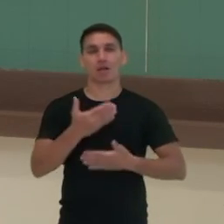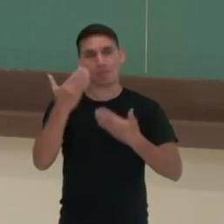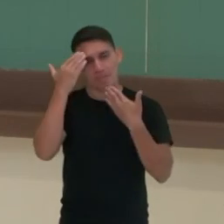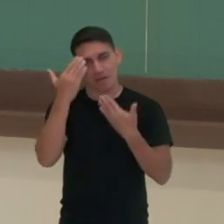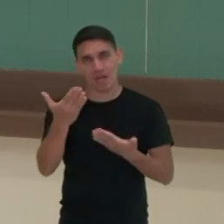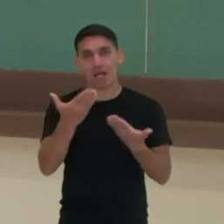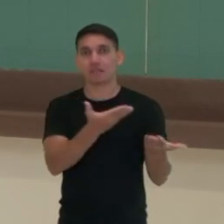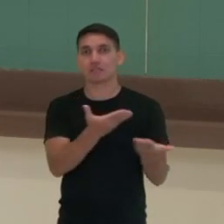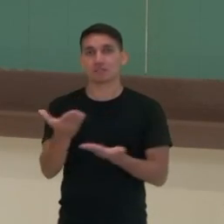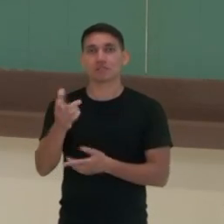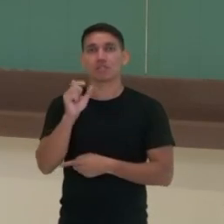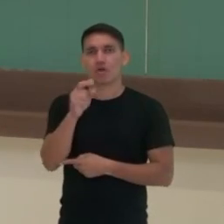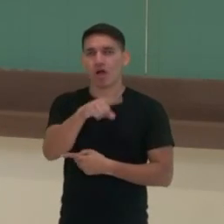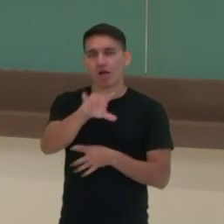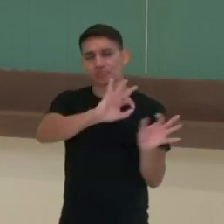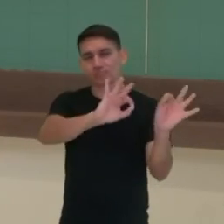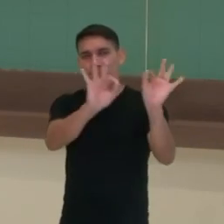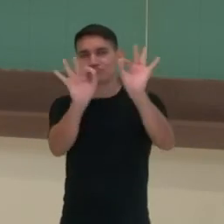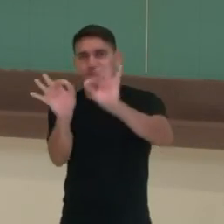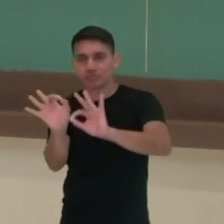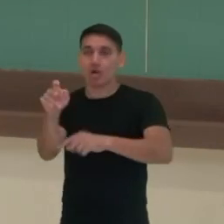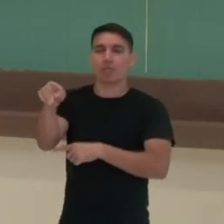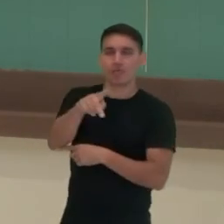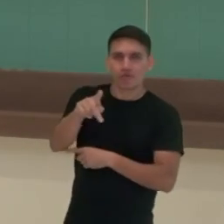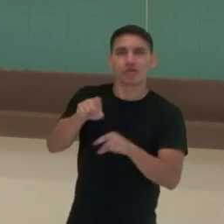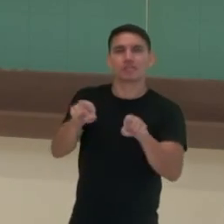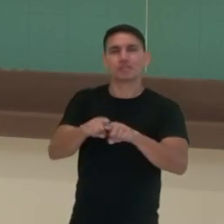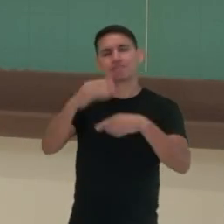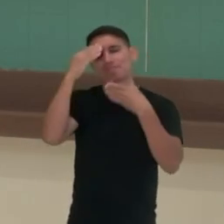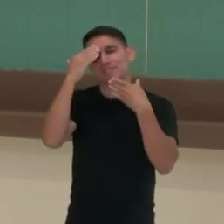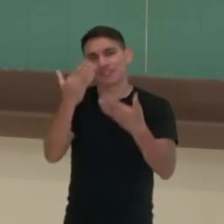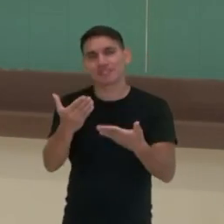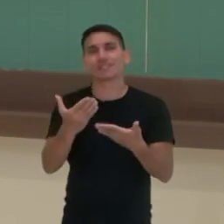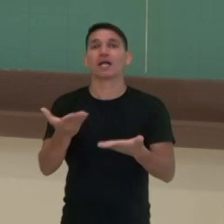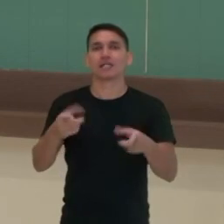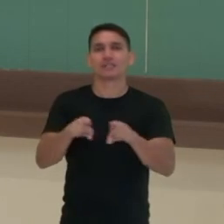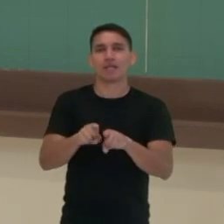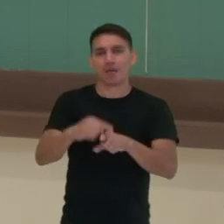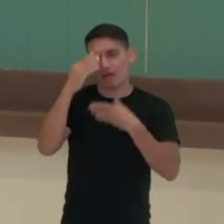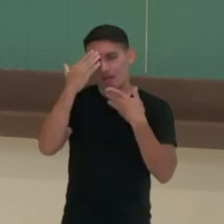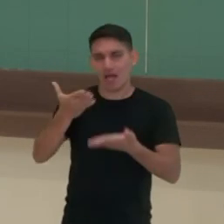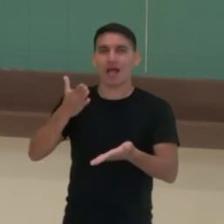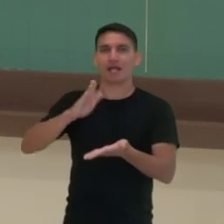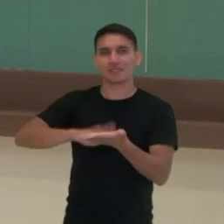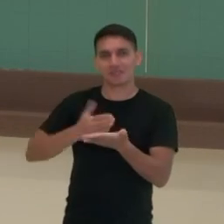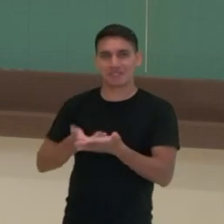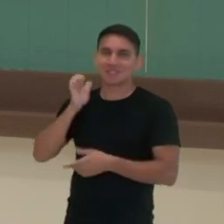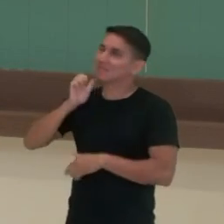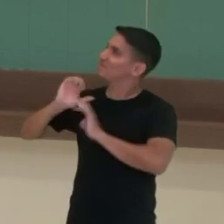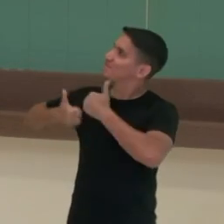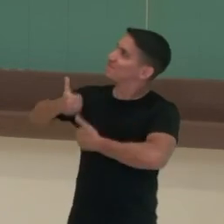de agradecer vocês, alunos, professores, muito obrigada. Agradecer ao nosso intérprete, Ezion.